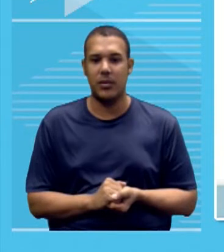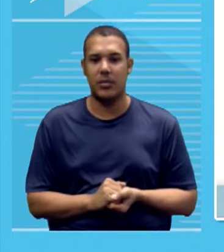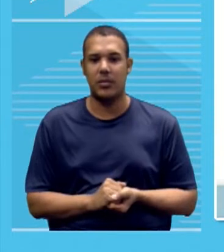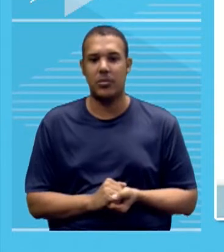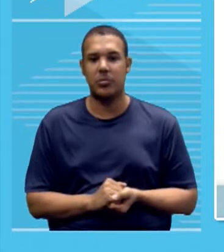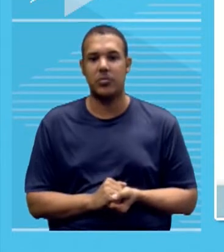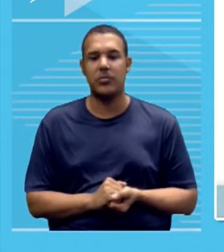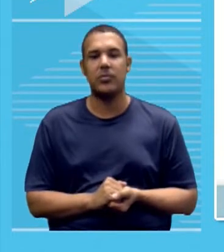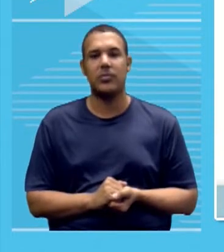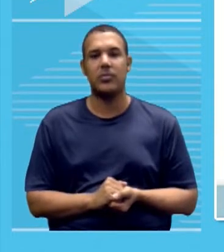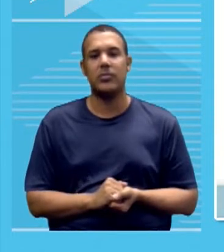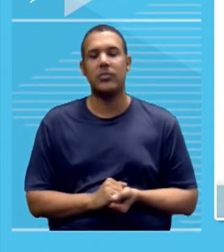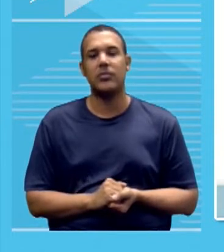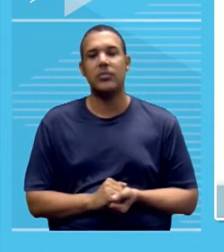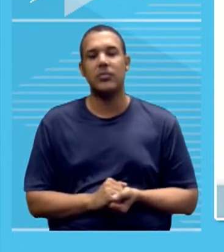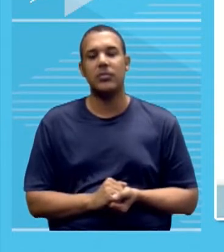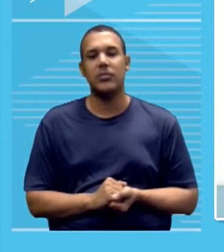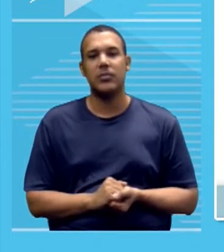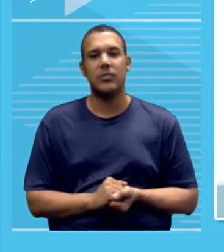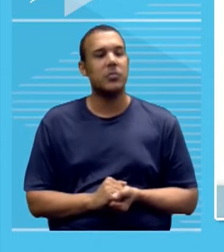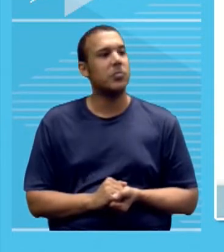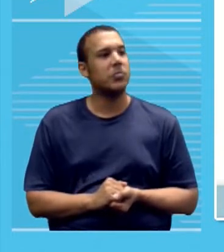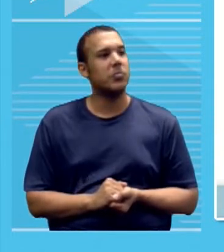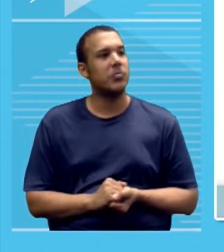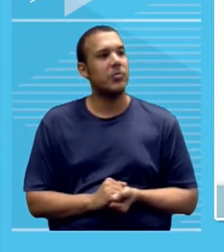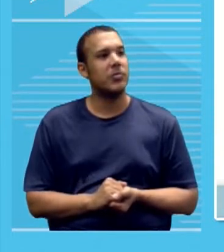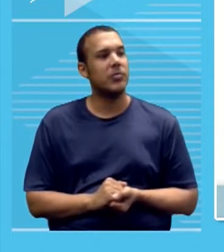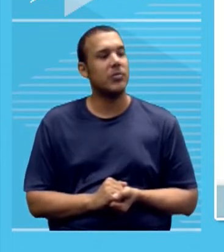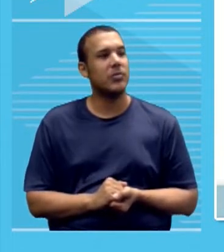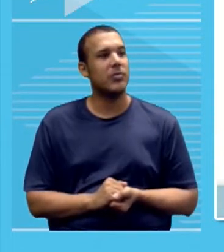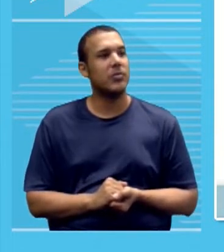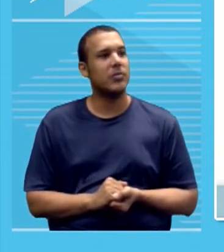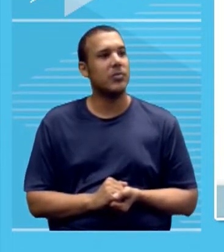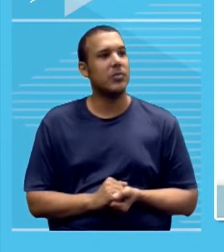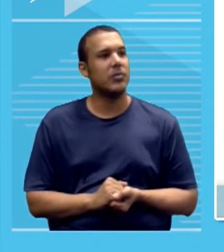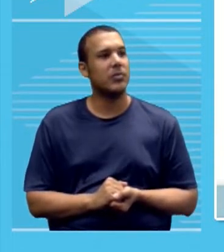sozinho, eu chamo de resistor isolado.